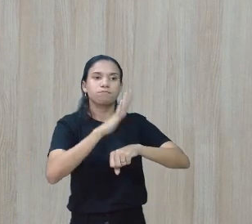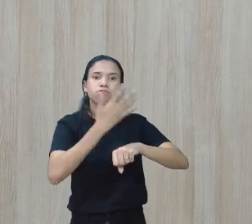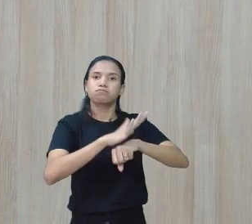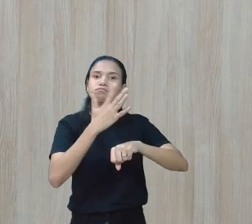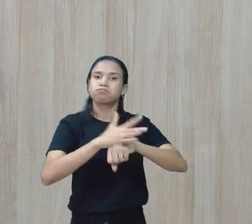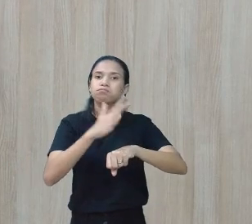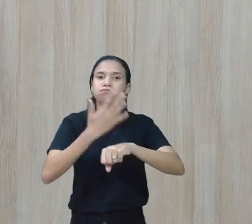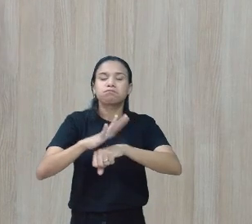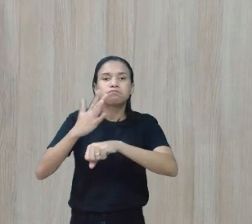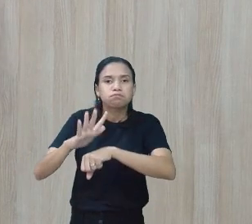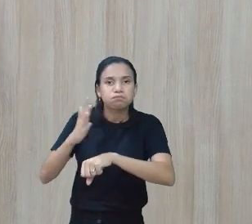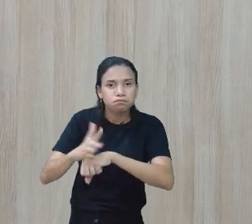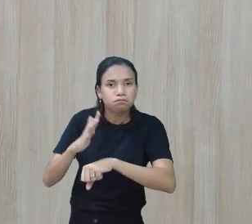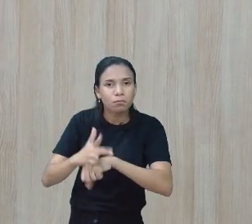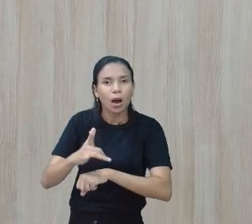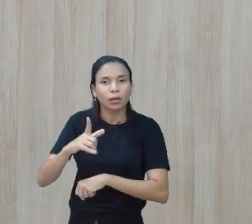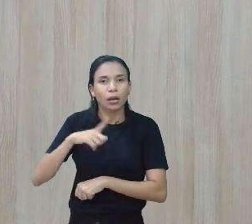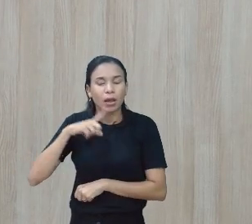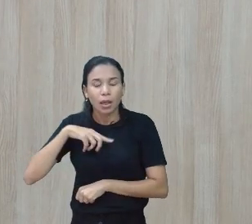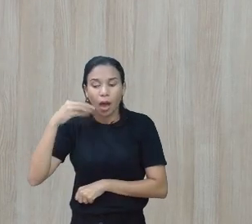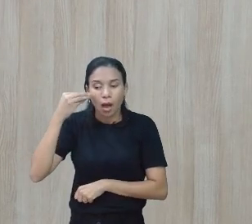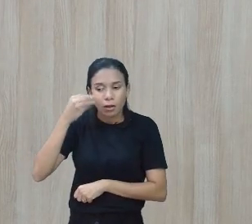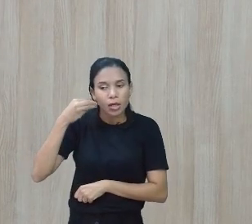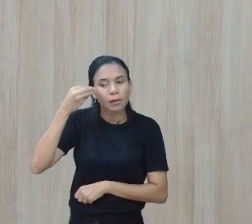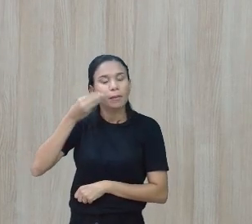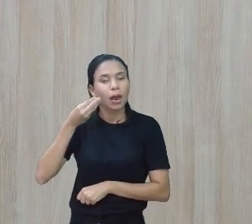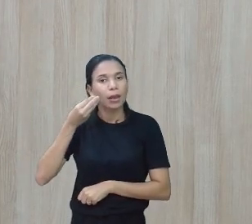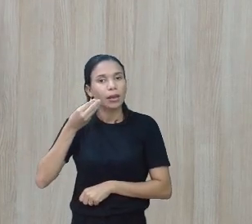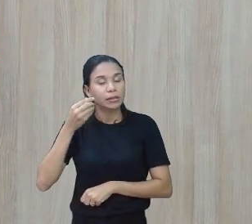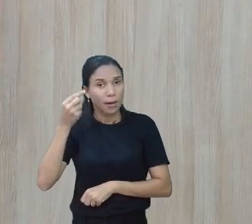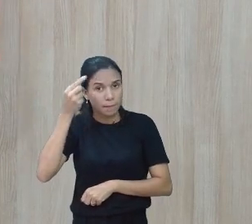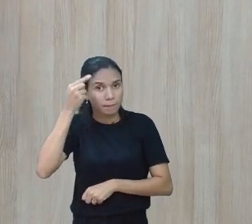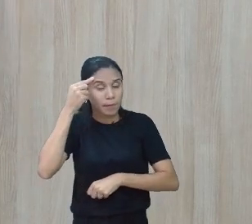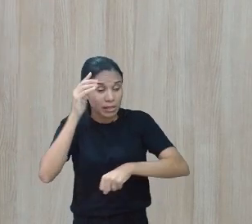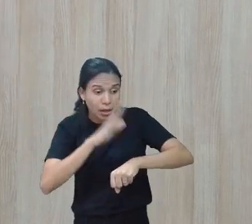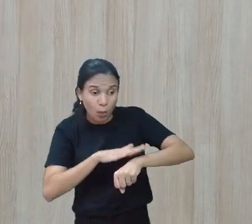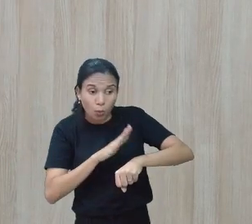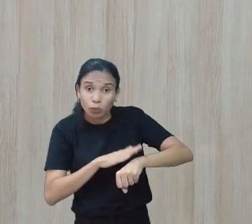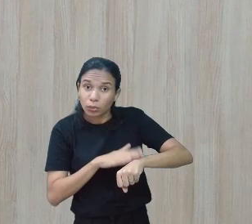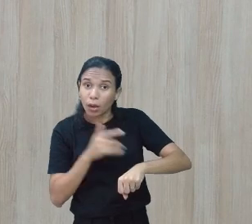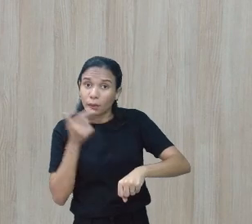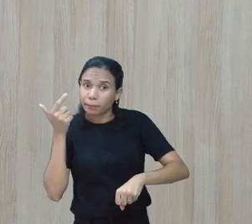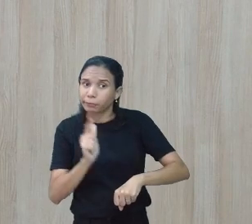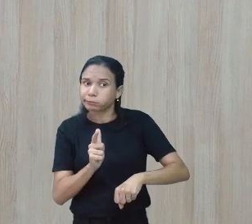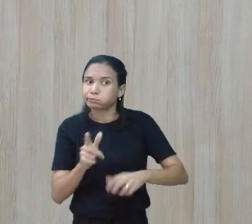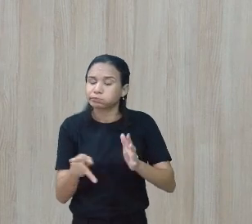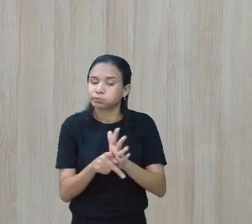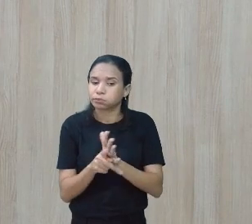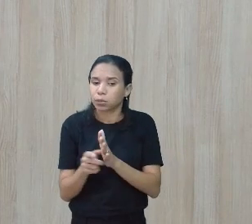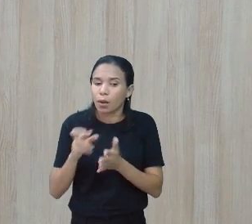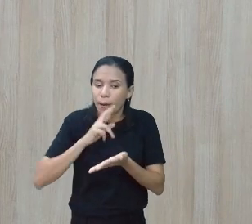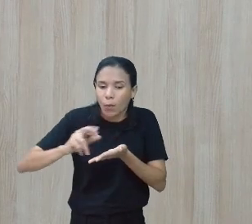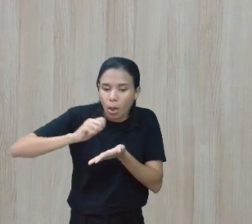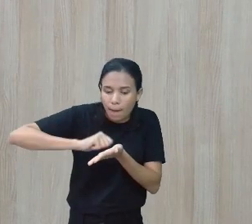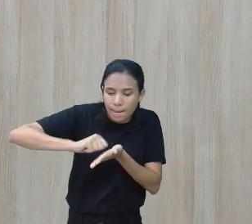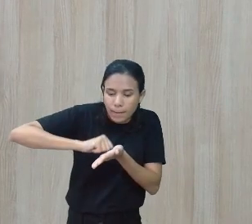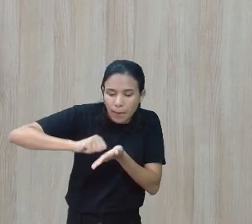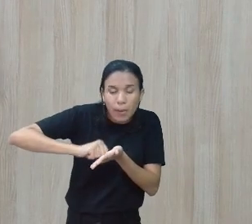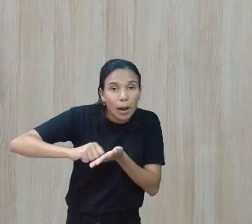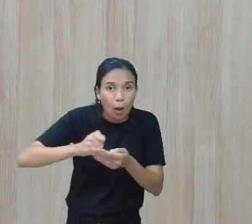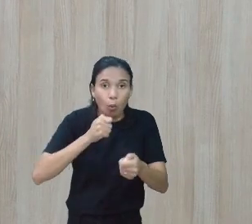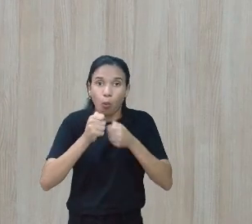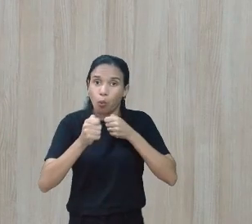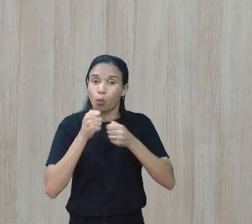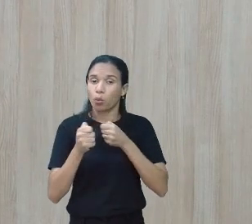você pratique, que você comece a contar o tempo, para ver se você consegue controlar o tempo